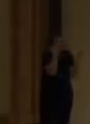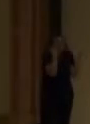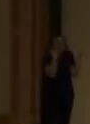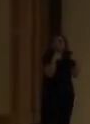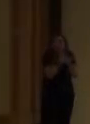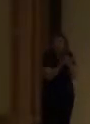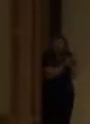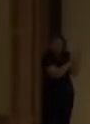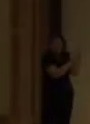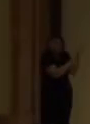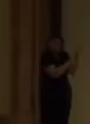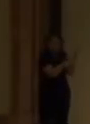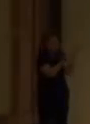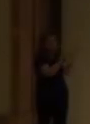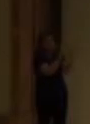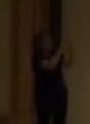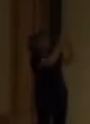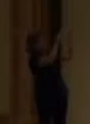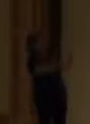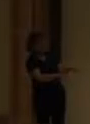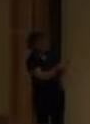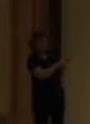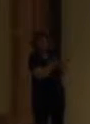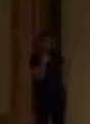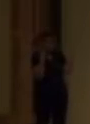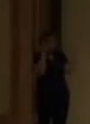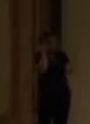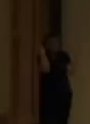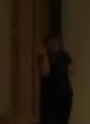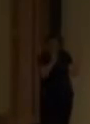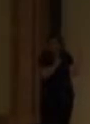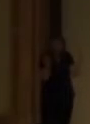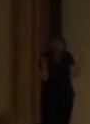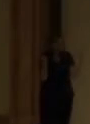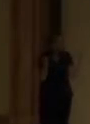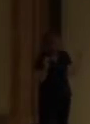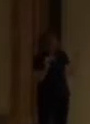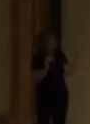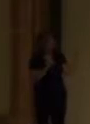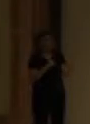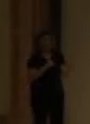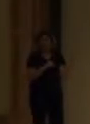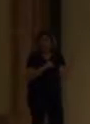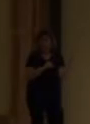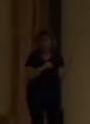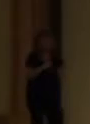Por muitos movimentos que haja, por muitas lutas que às vezes não passam do Facebook e de outras